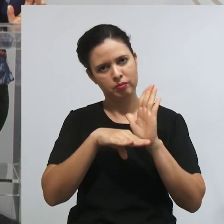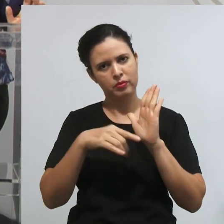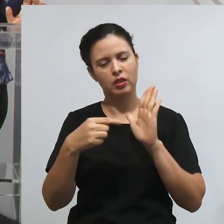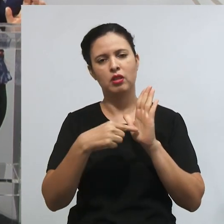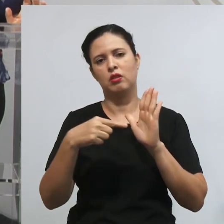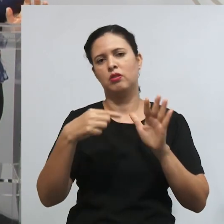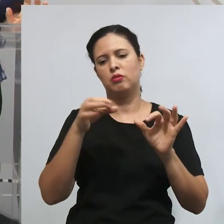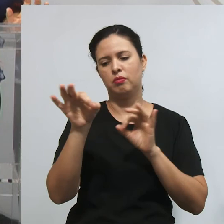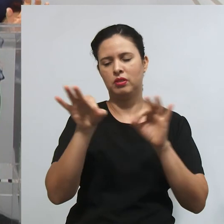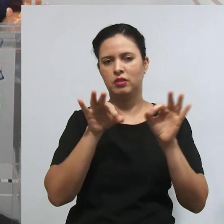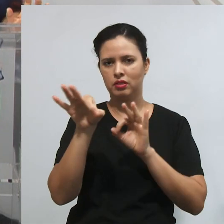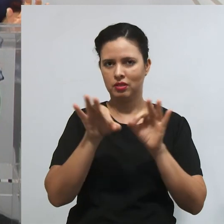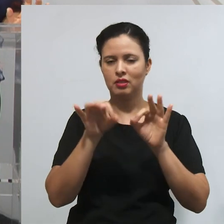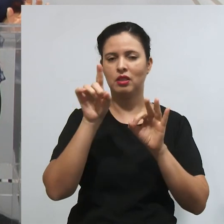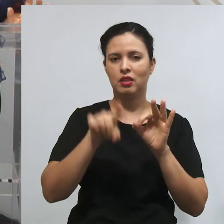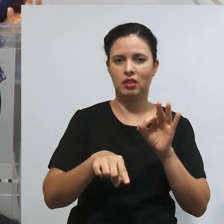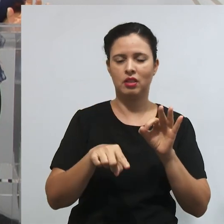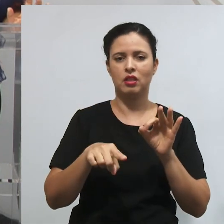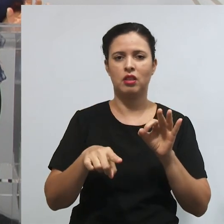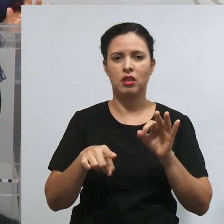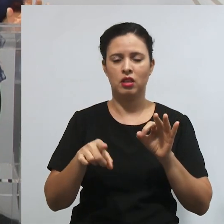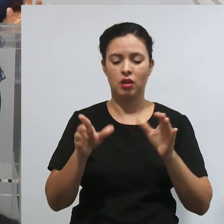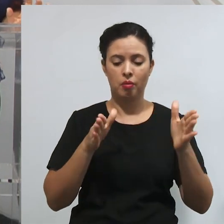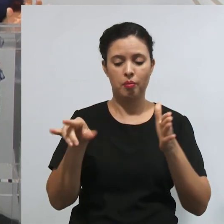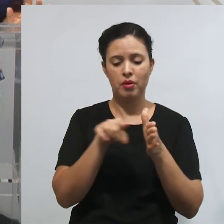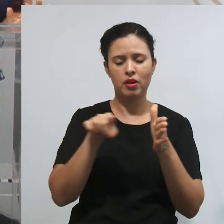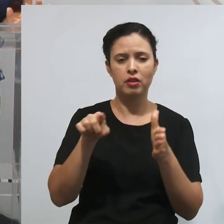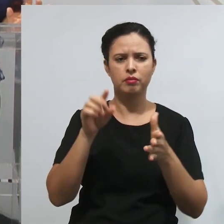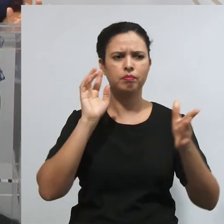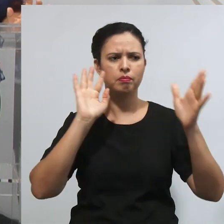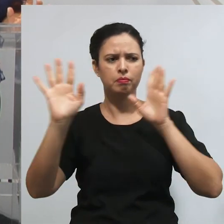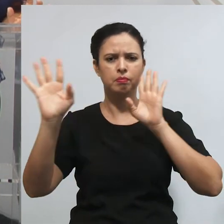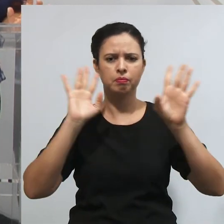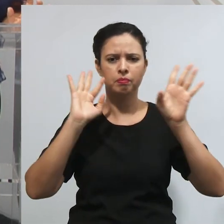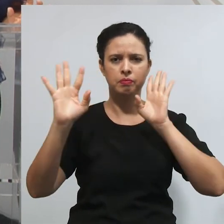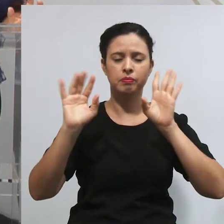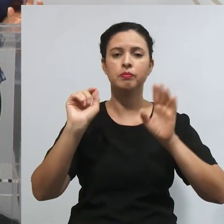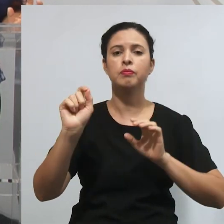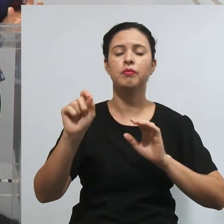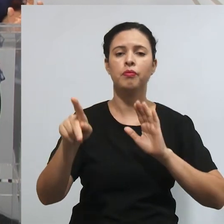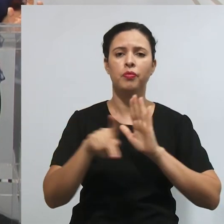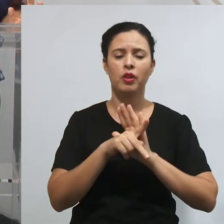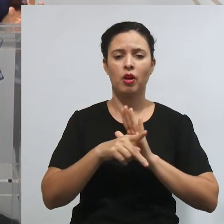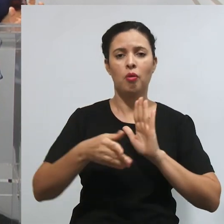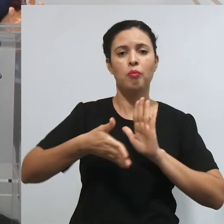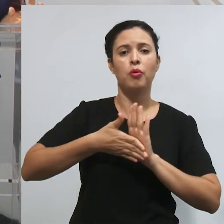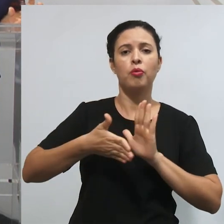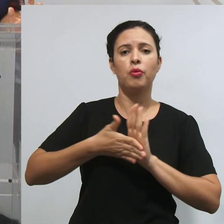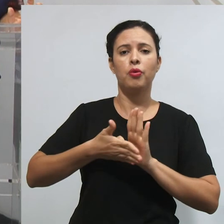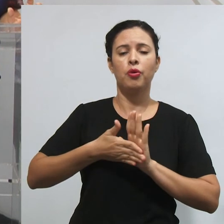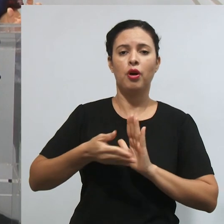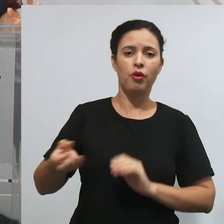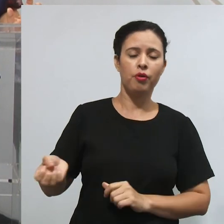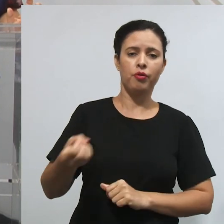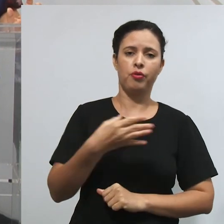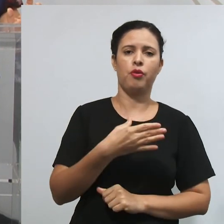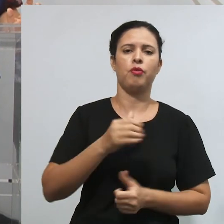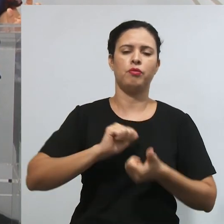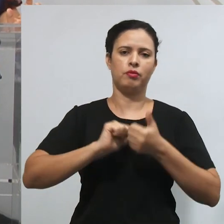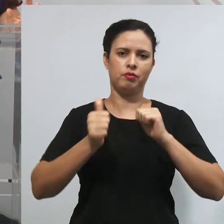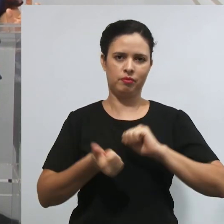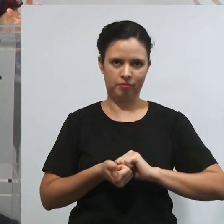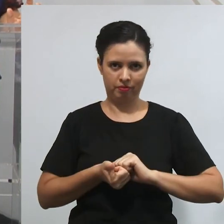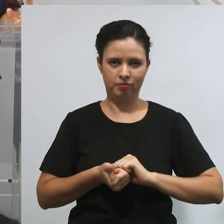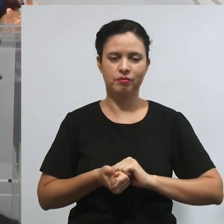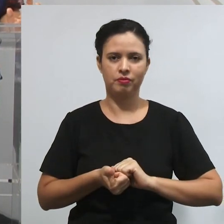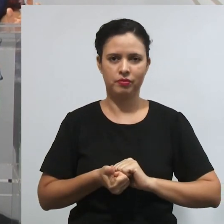etapa do planejamento, ele é o momento da reflexão. É o momento da reflexão e de se propor uma nova ação.